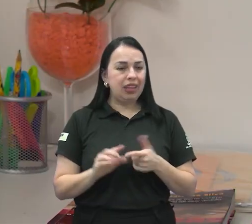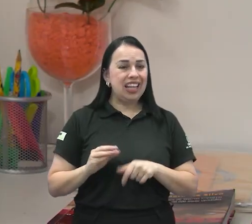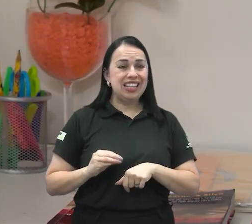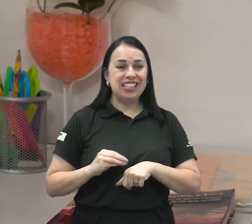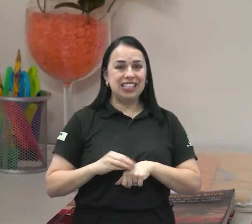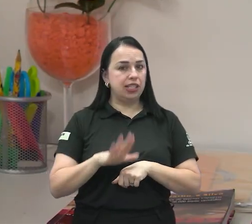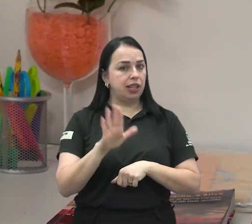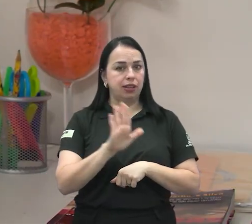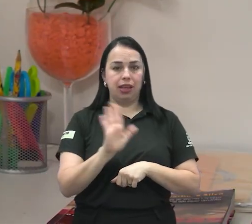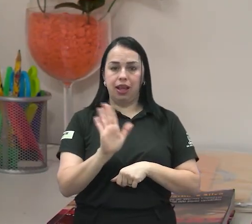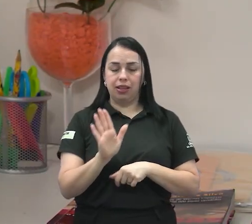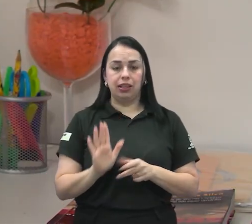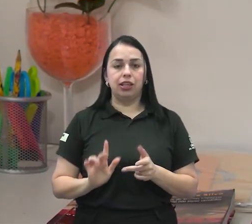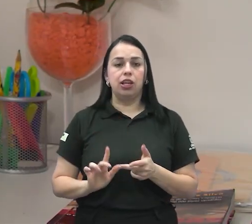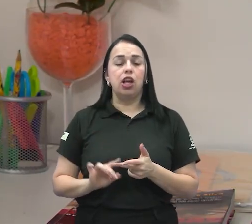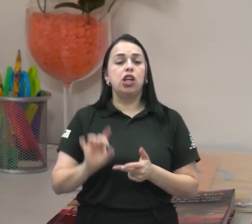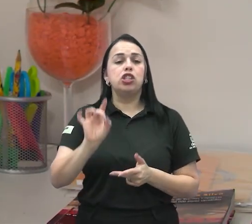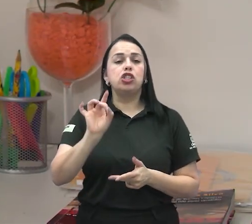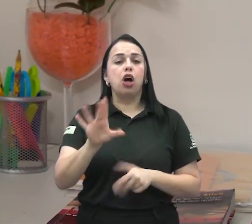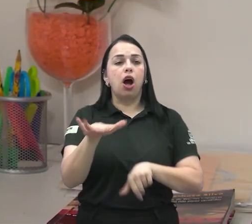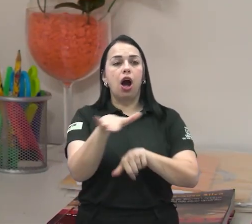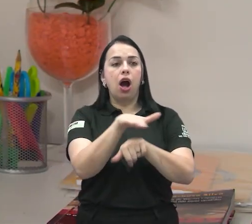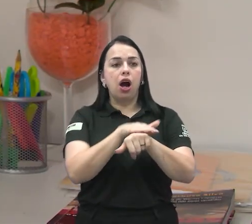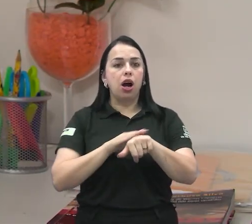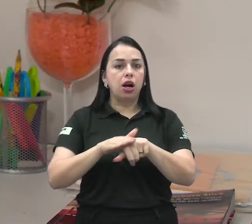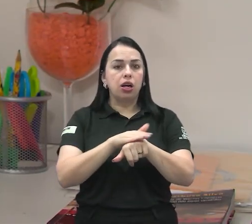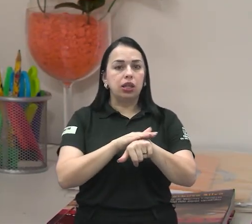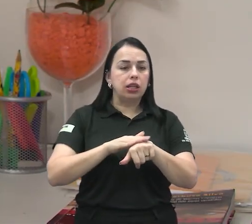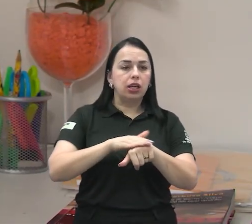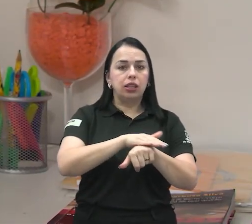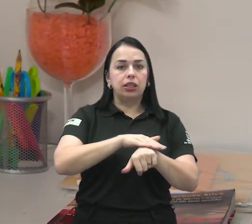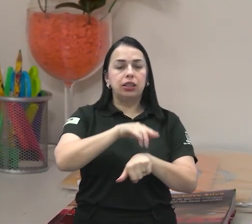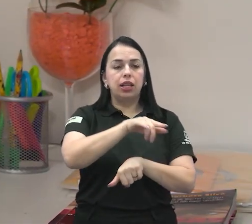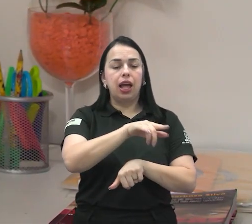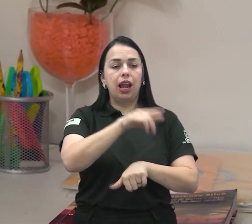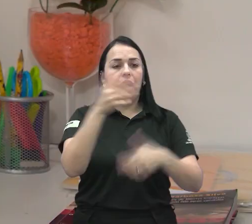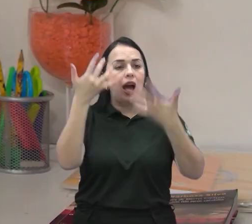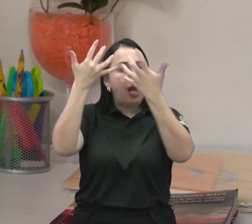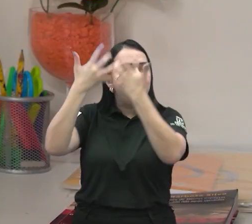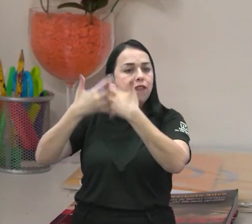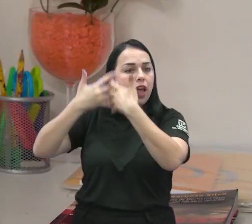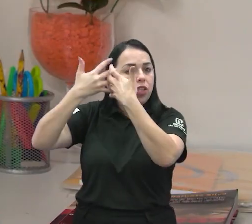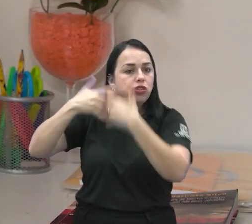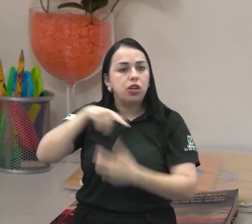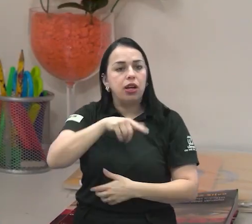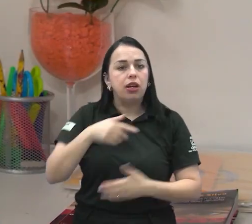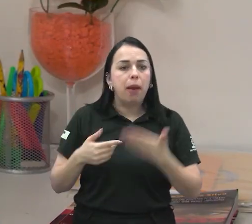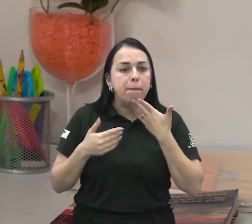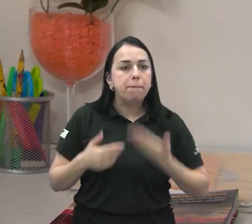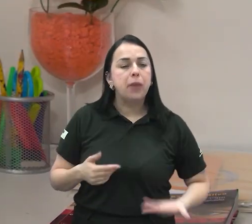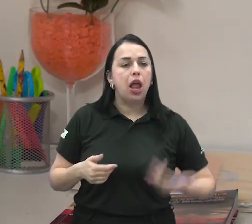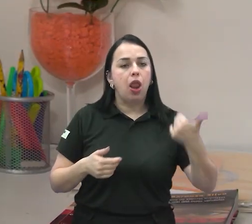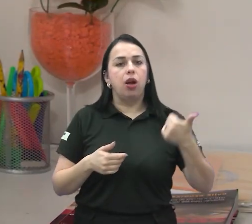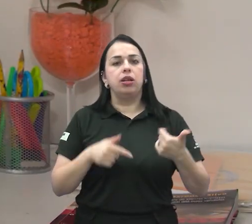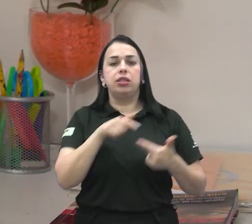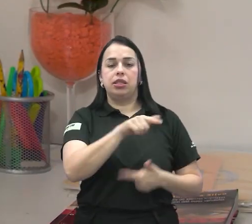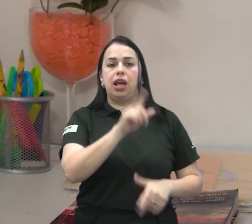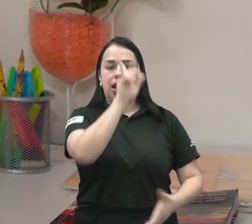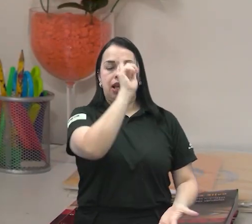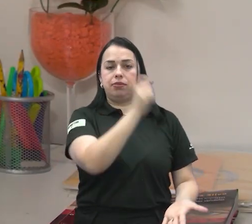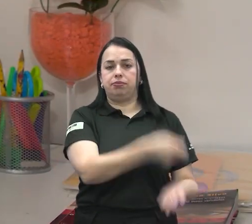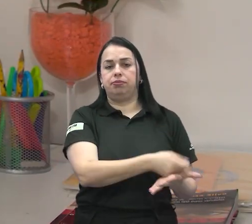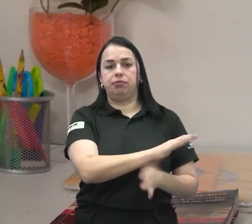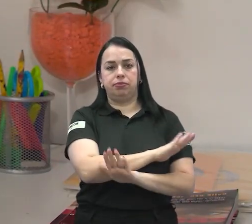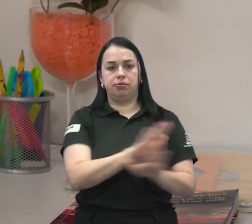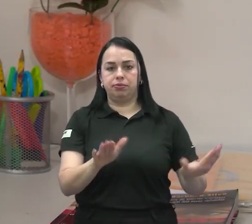aconselhamos, não damos nenhuma dica, nada disso. Nós simplesmente conversamos e levamos a pessoa a refletir o que é melhor